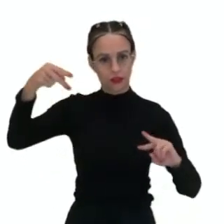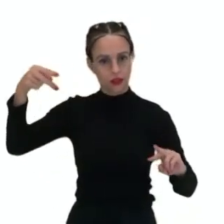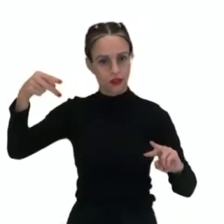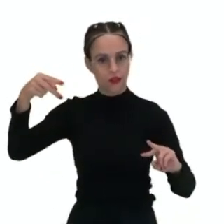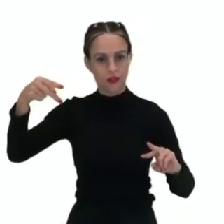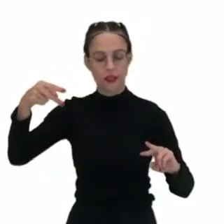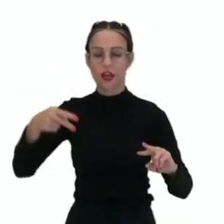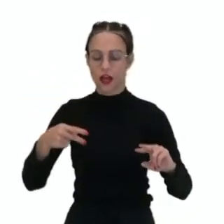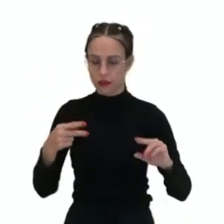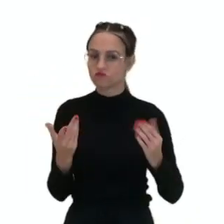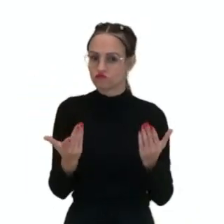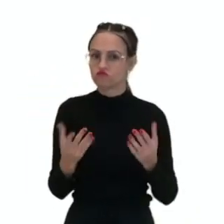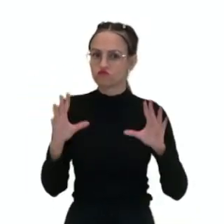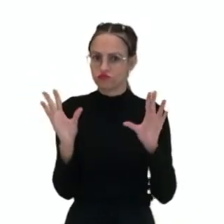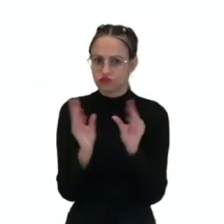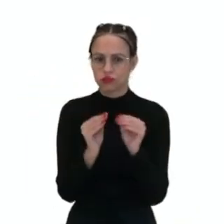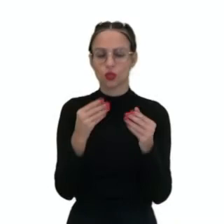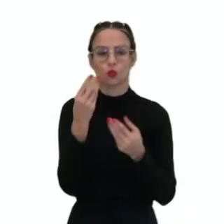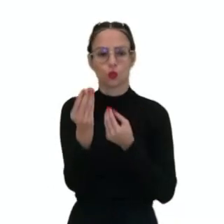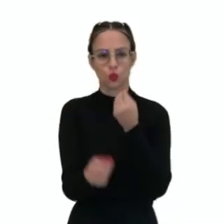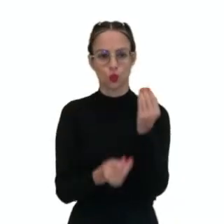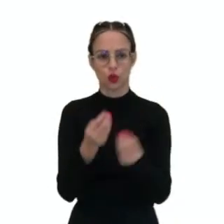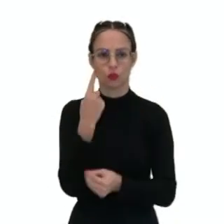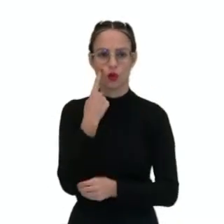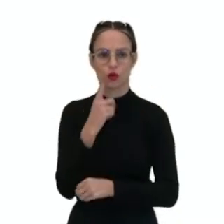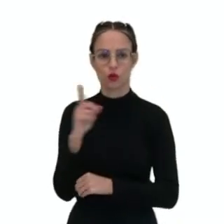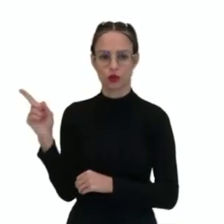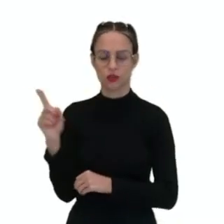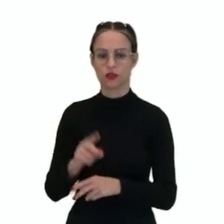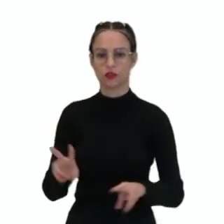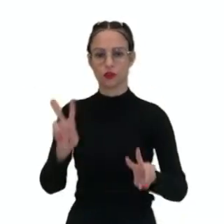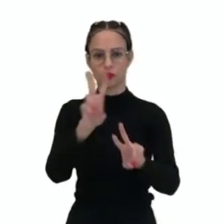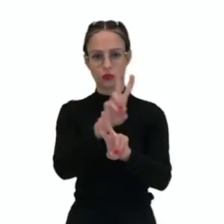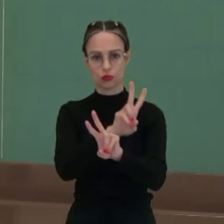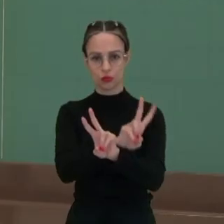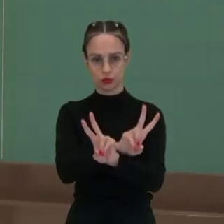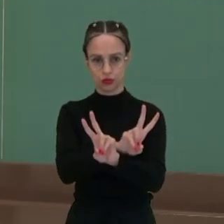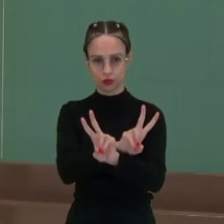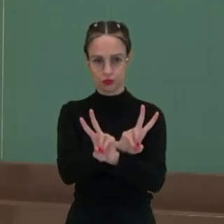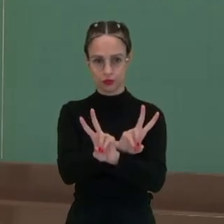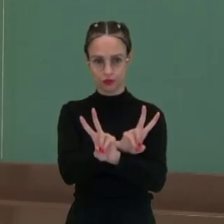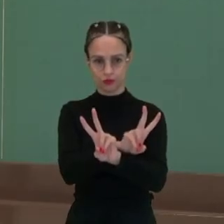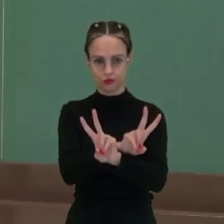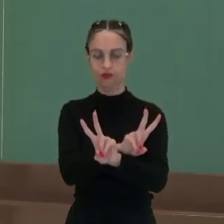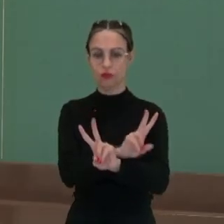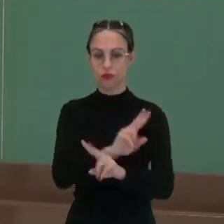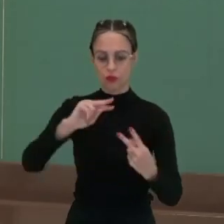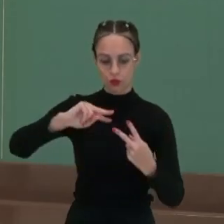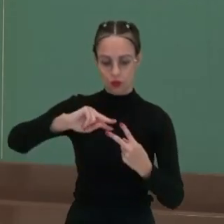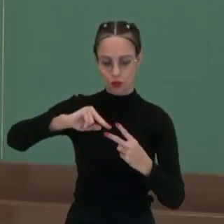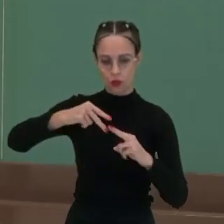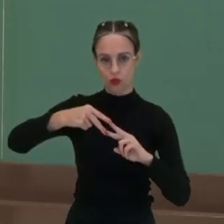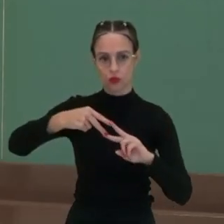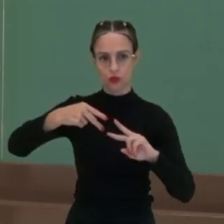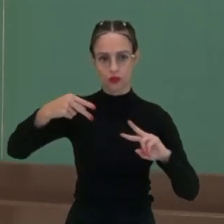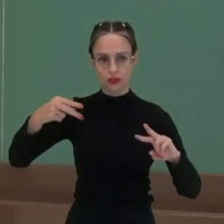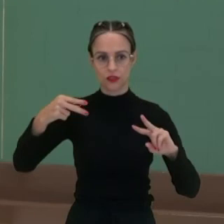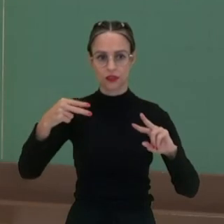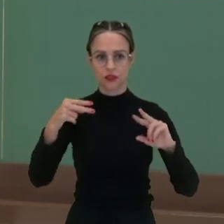altamente condensado. Então, como a gente viu aqui, olha o cromossomo, né? Então, o DNA, ele foi